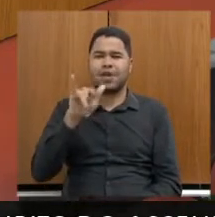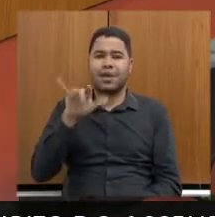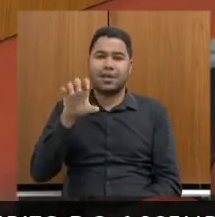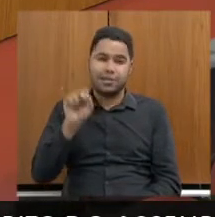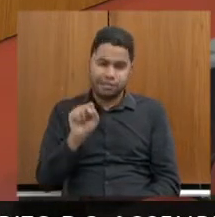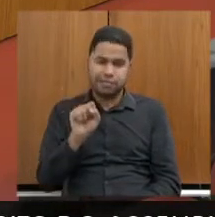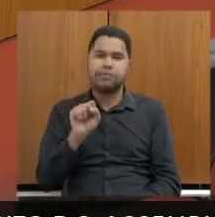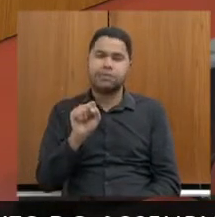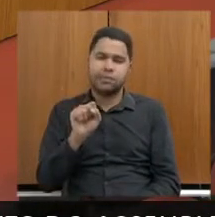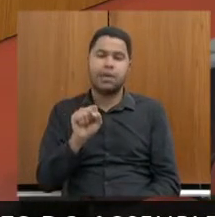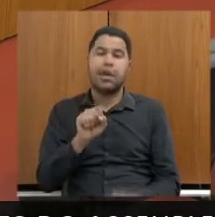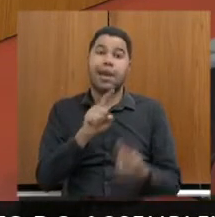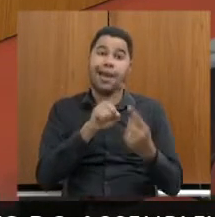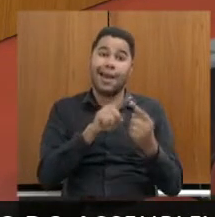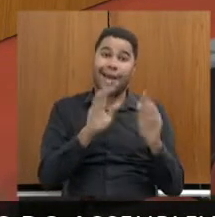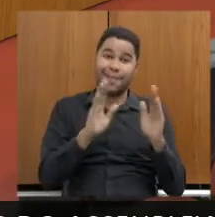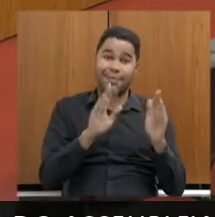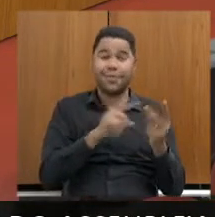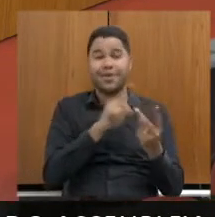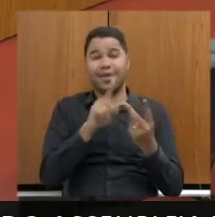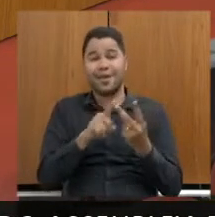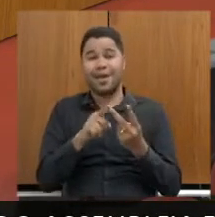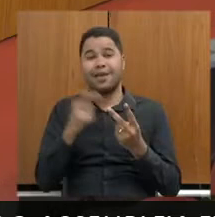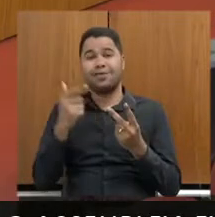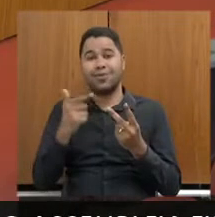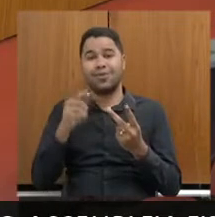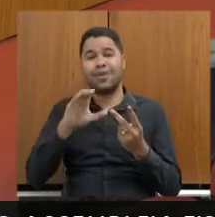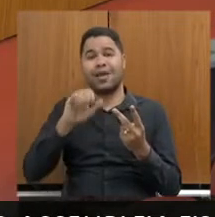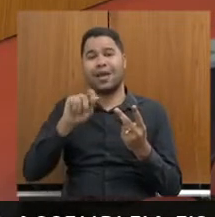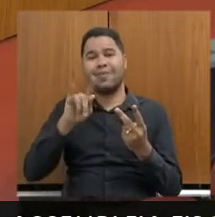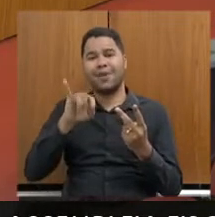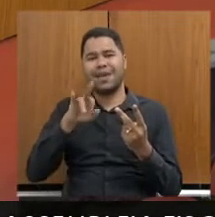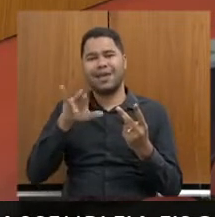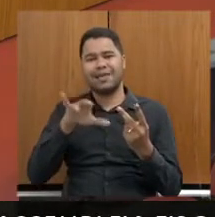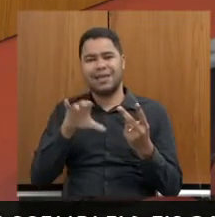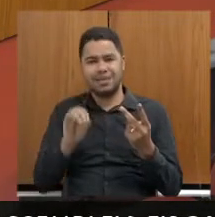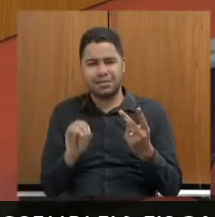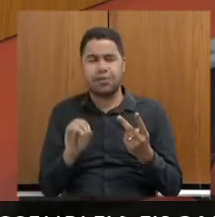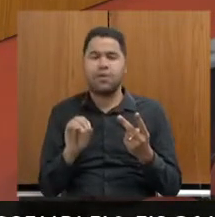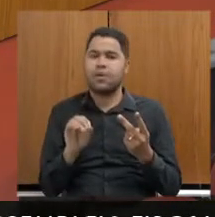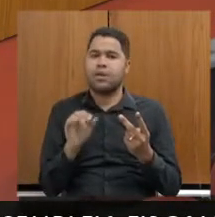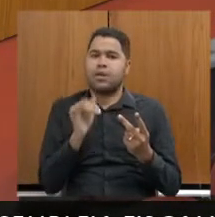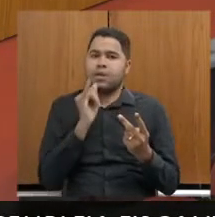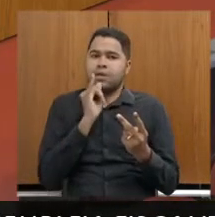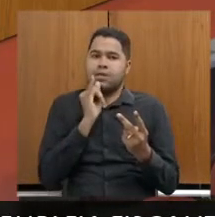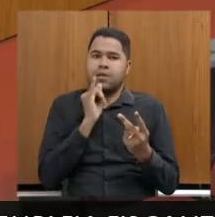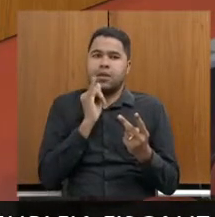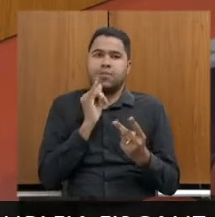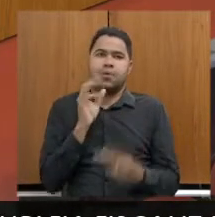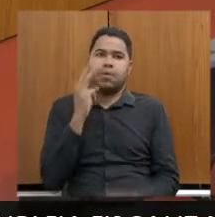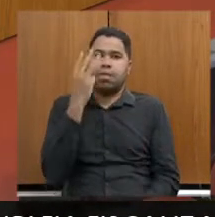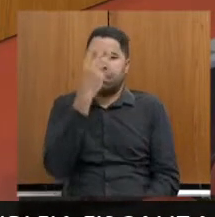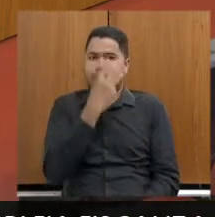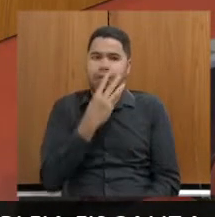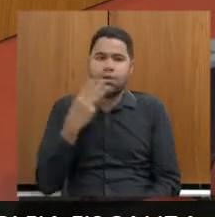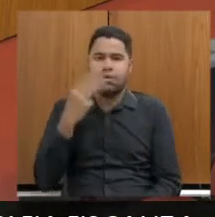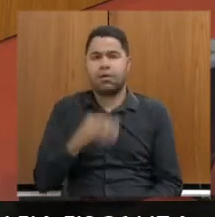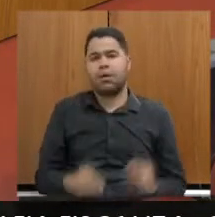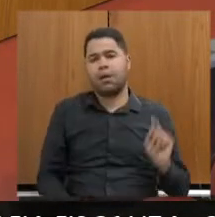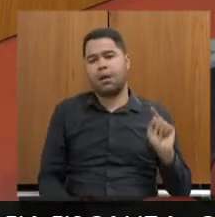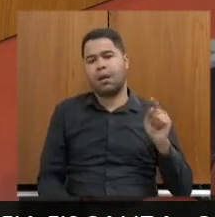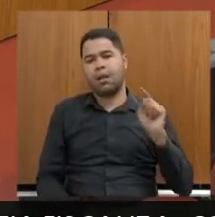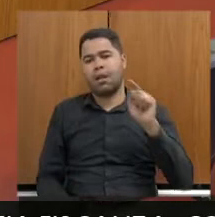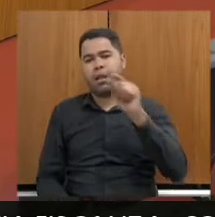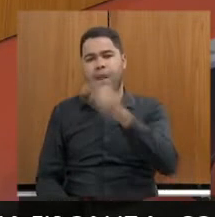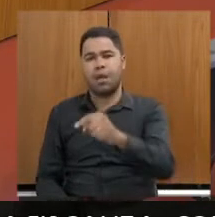hemodiálise EA segunda fase à capilarização da hemodiálise Então para que os pacientes Não fica em três horas se deslocando